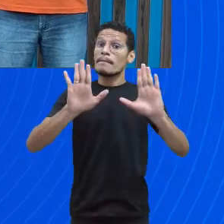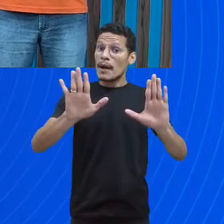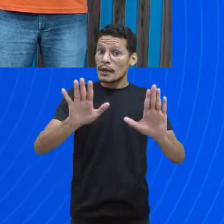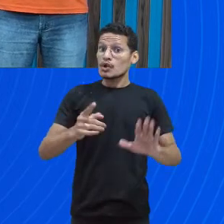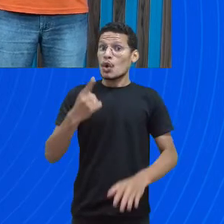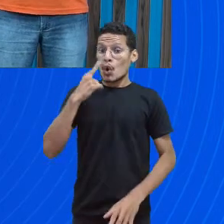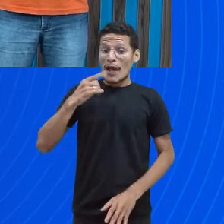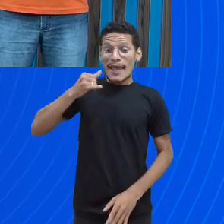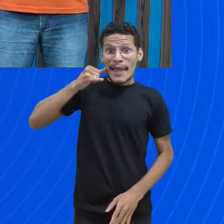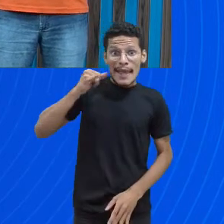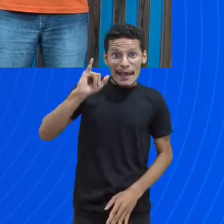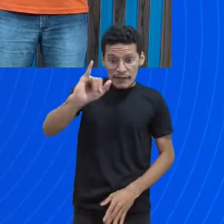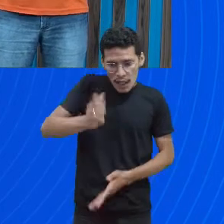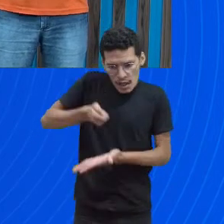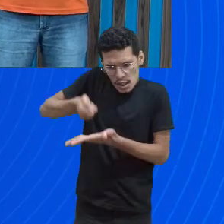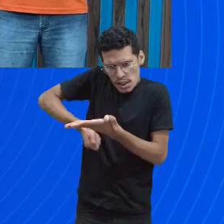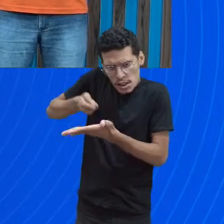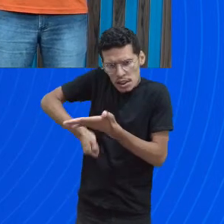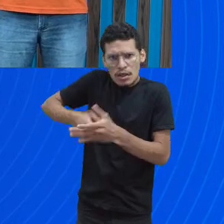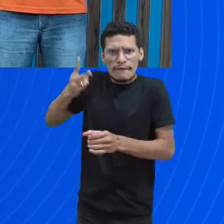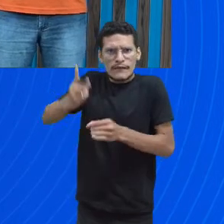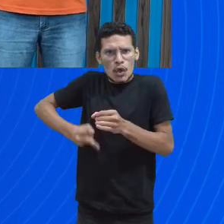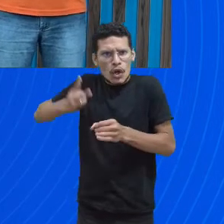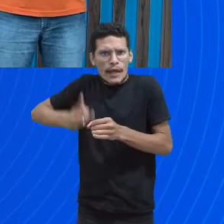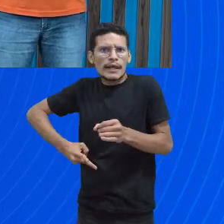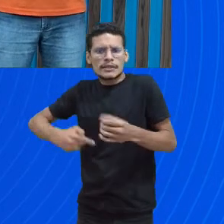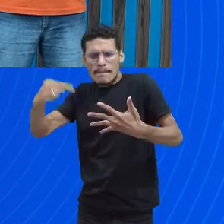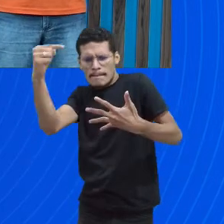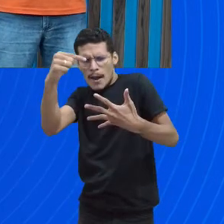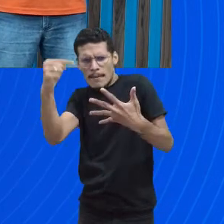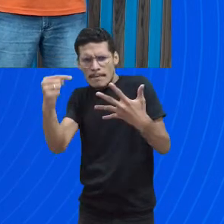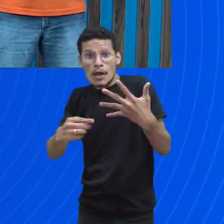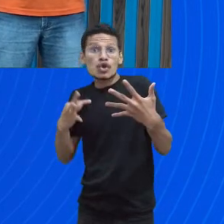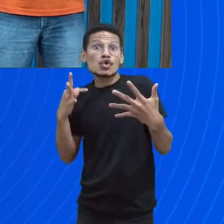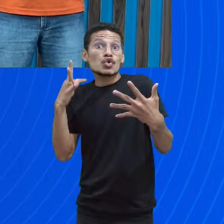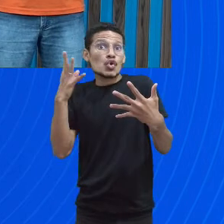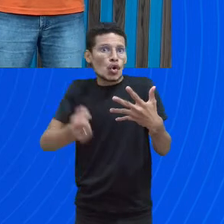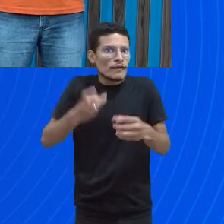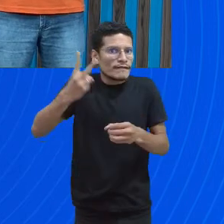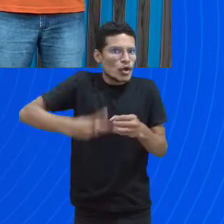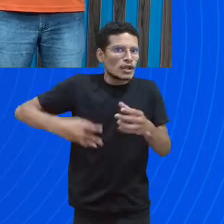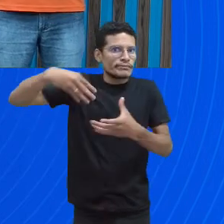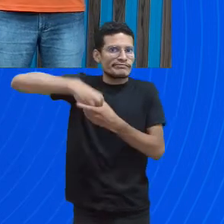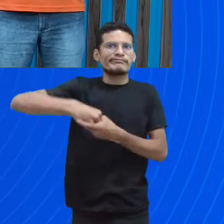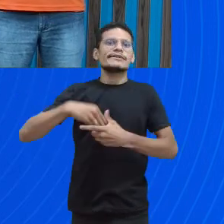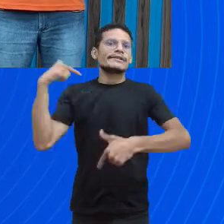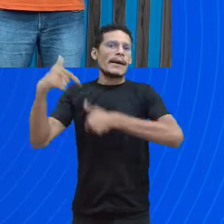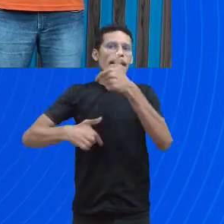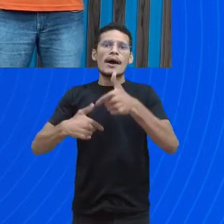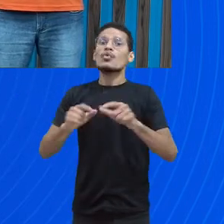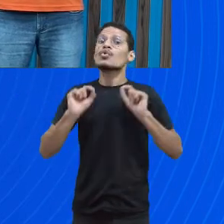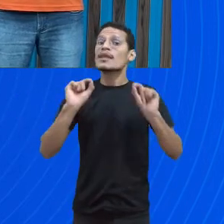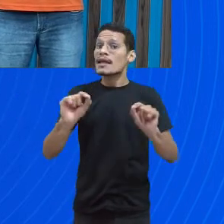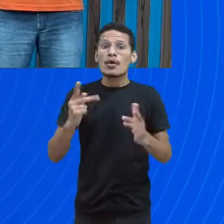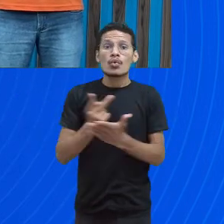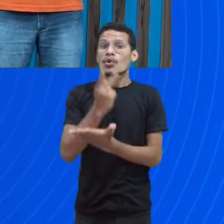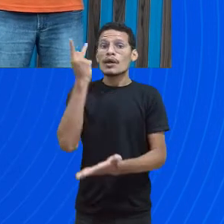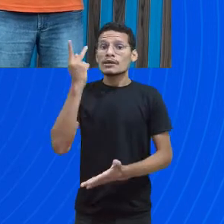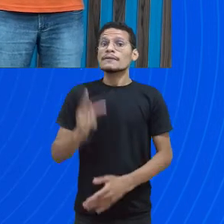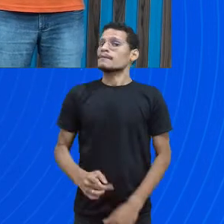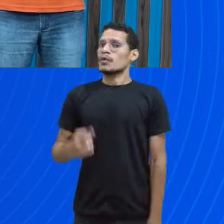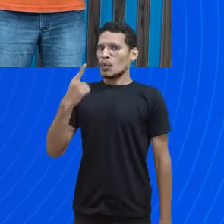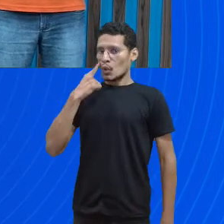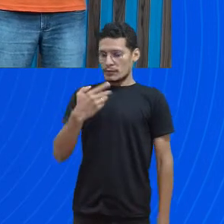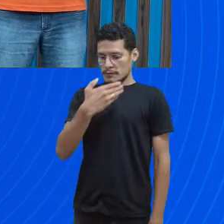desmandos, para evitar autoritarismo, violência, todos os tipos de violência no mundo do trabalho. Então, enquanto